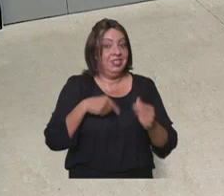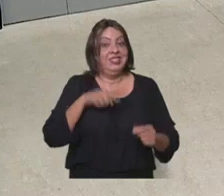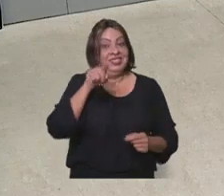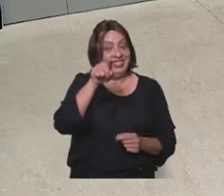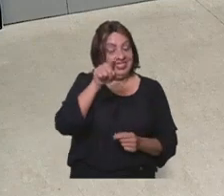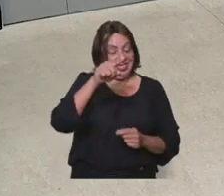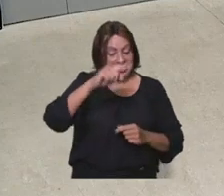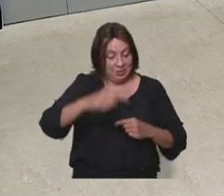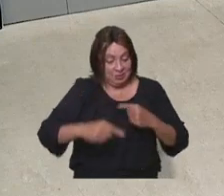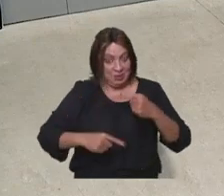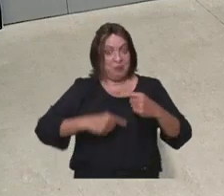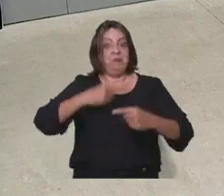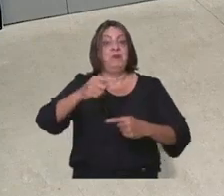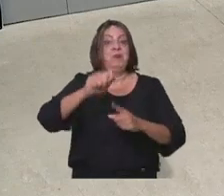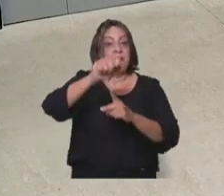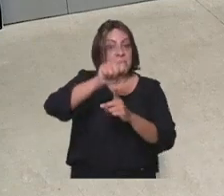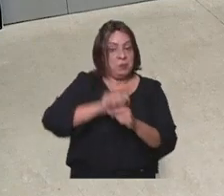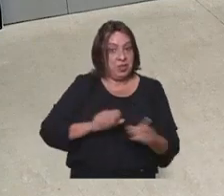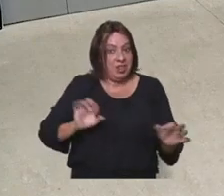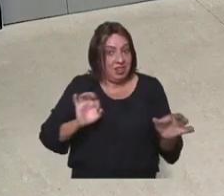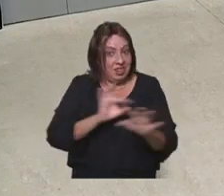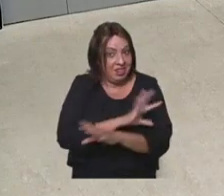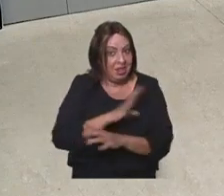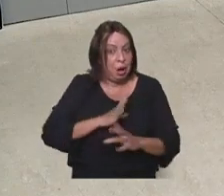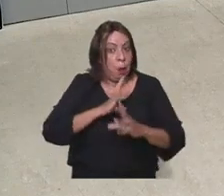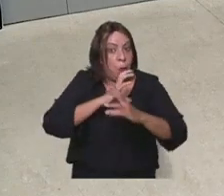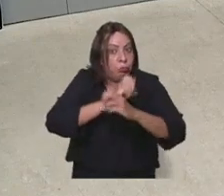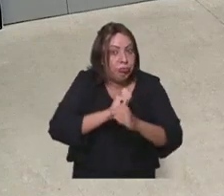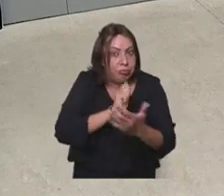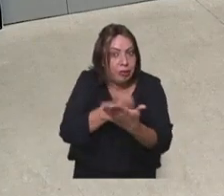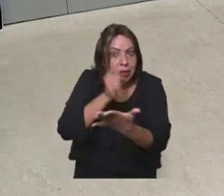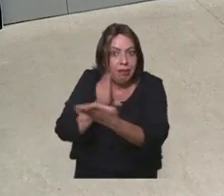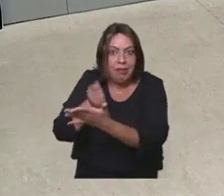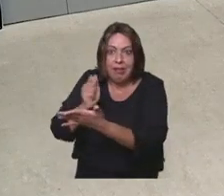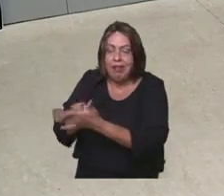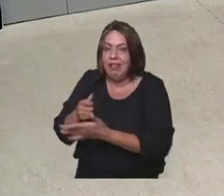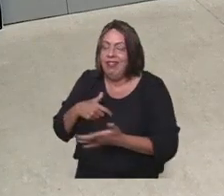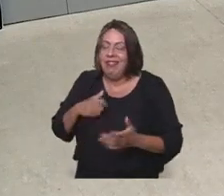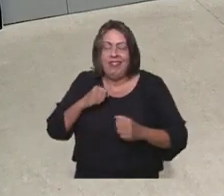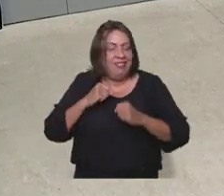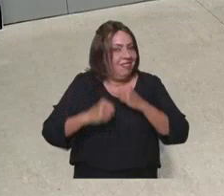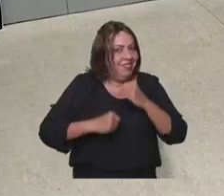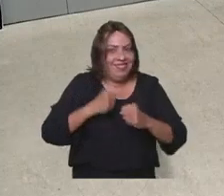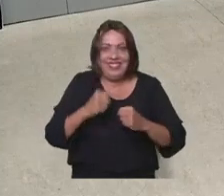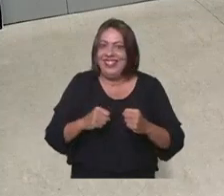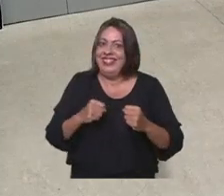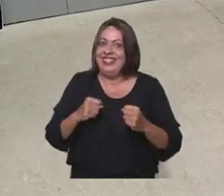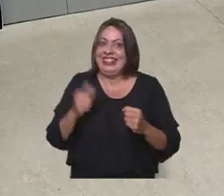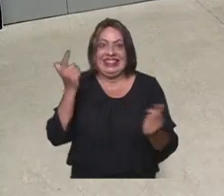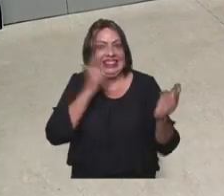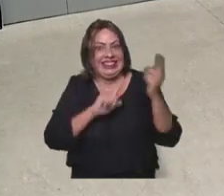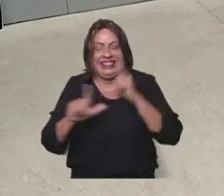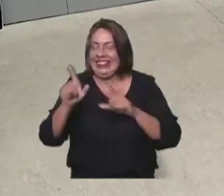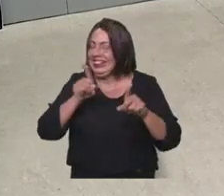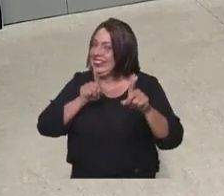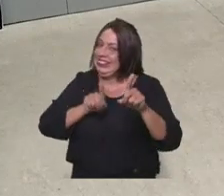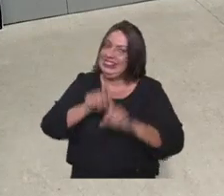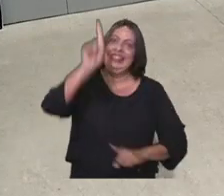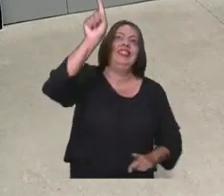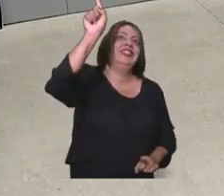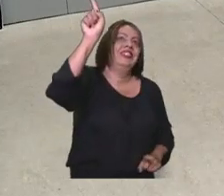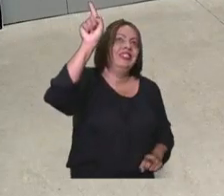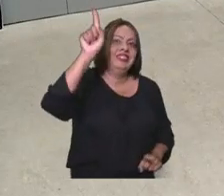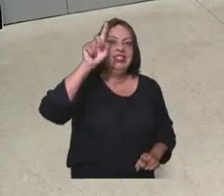tá virando o mês tá acabando e as contas começam a chegar... Essa é aquela corrida que a gente nunca ganha, né? Todo mês a gente,